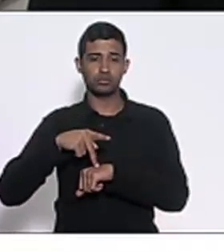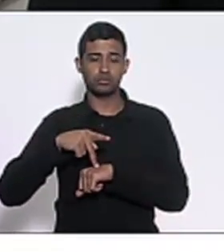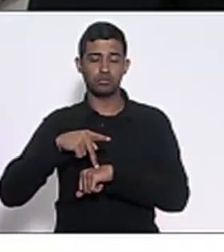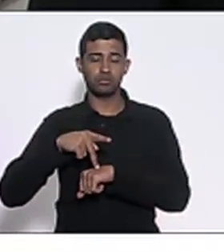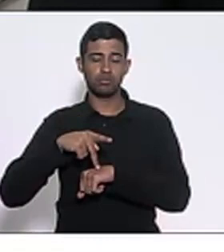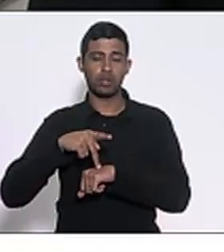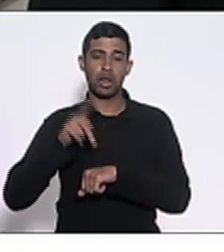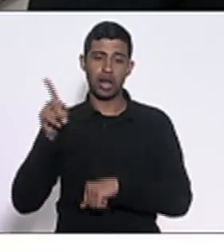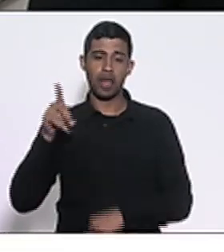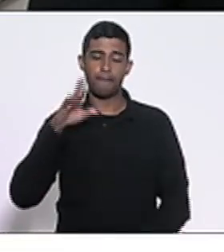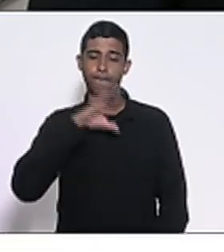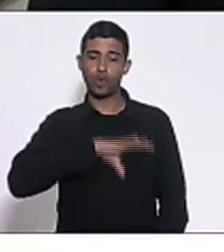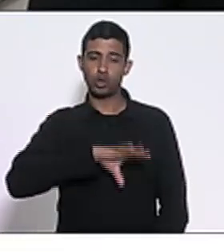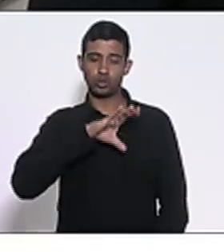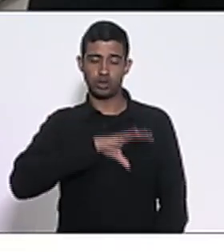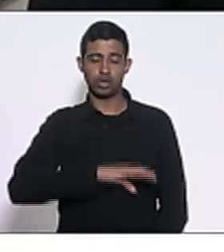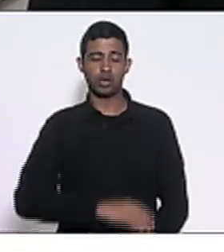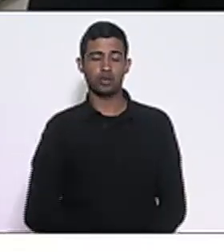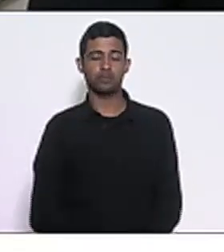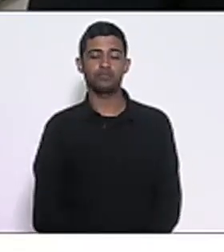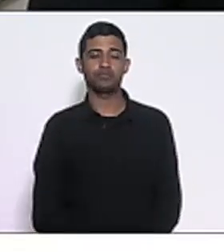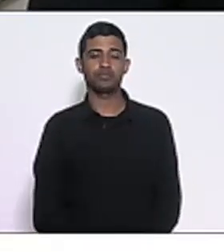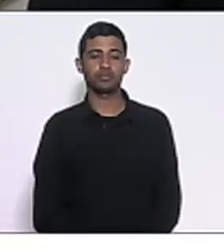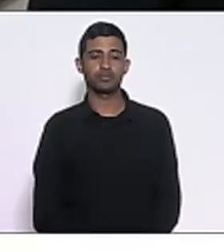Portugal de